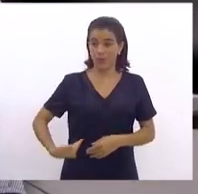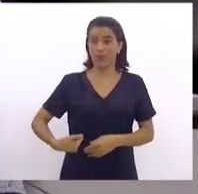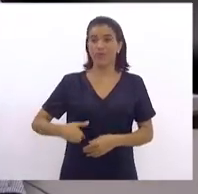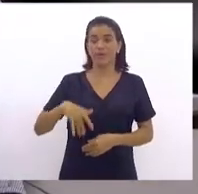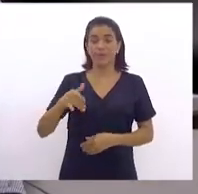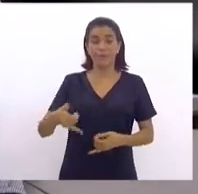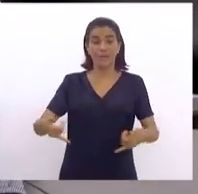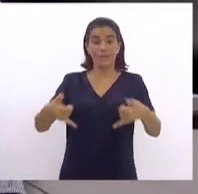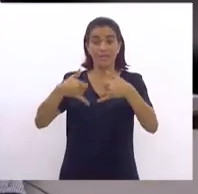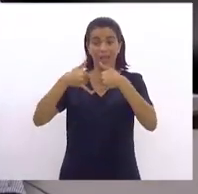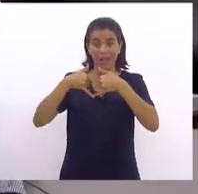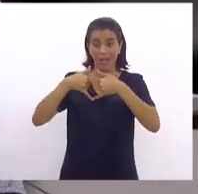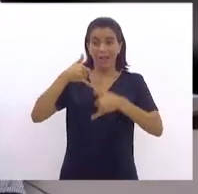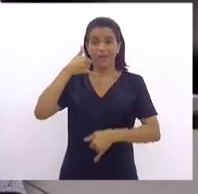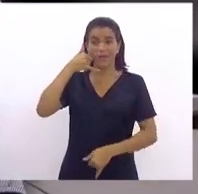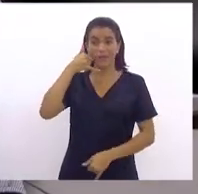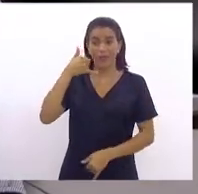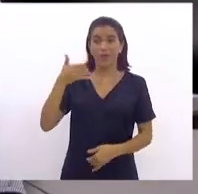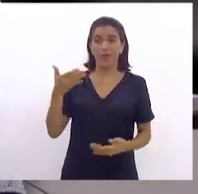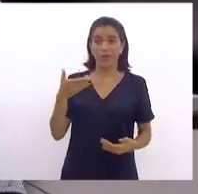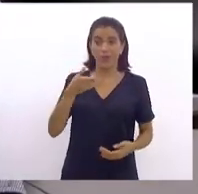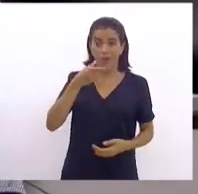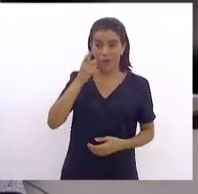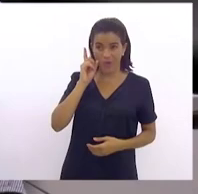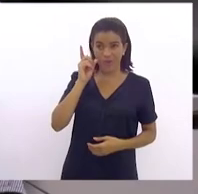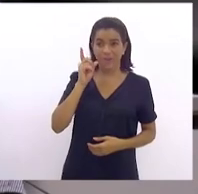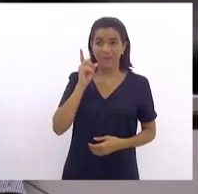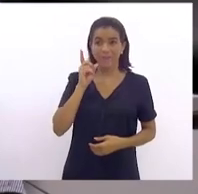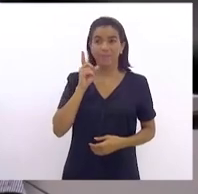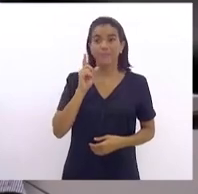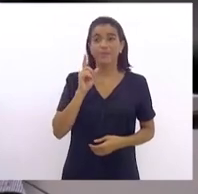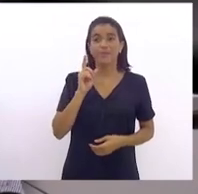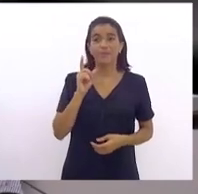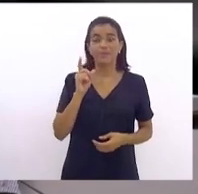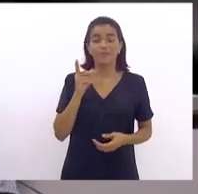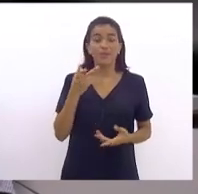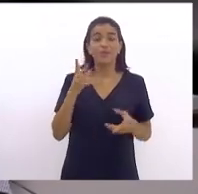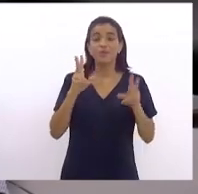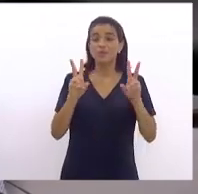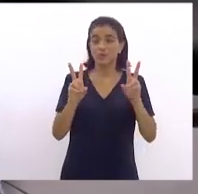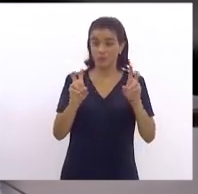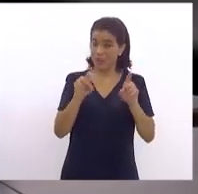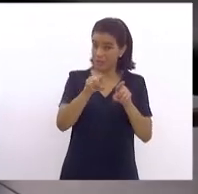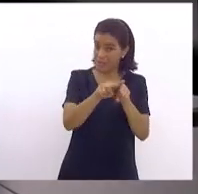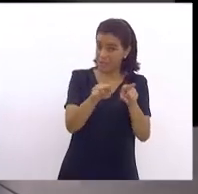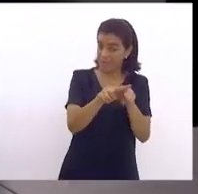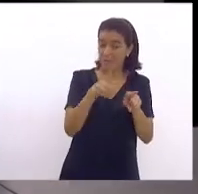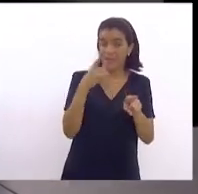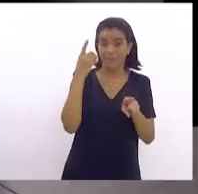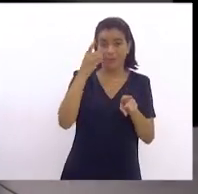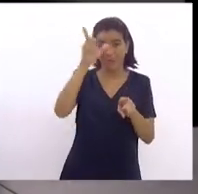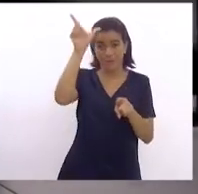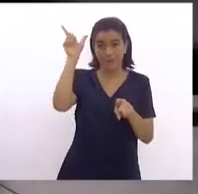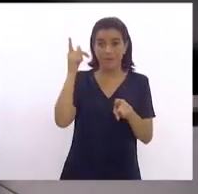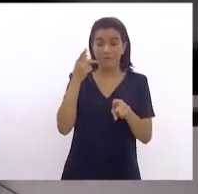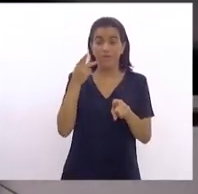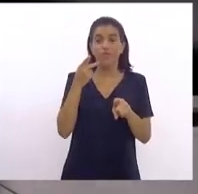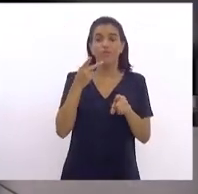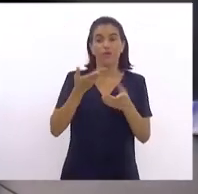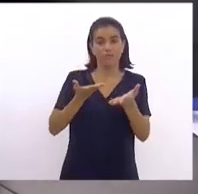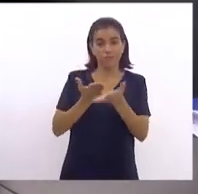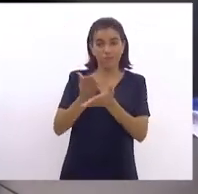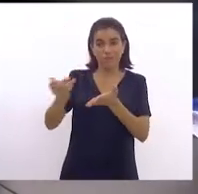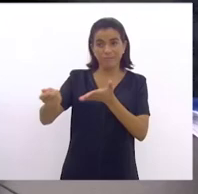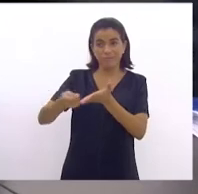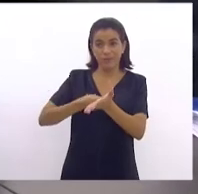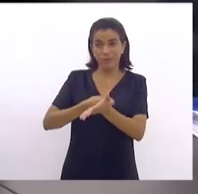me telefonado ontem, e hoje, deputado Luiz Paulo, lhe diz de respeito também. Foi sancionada integralmente a lei